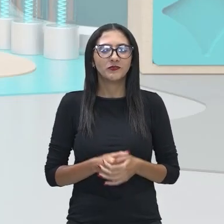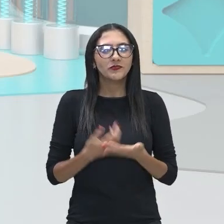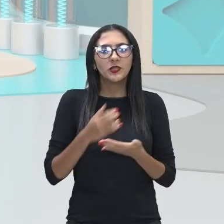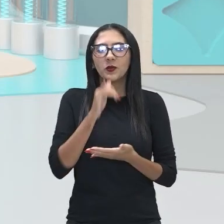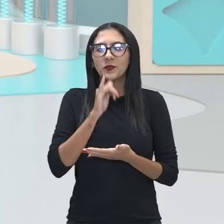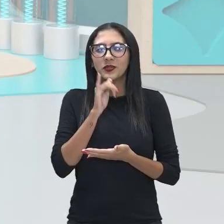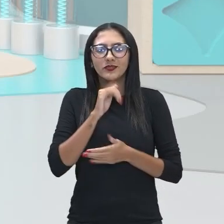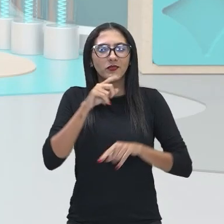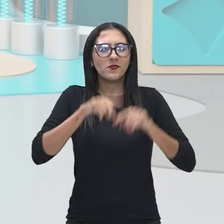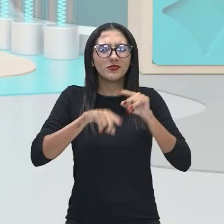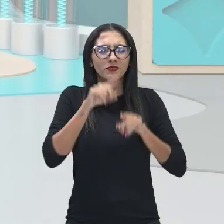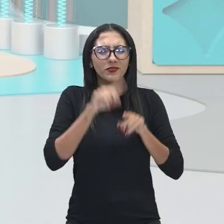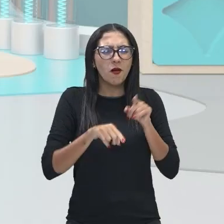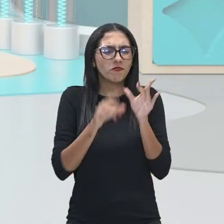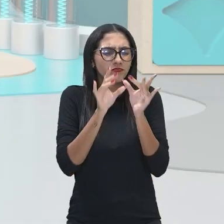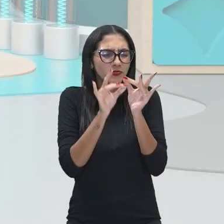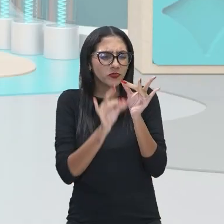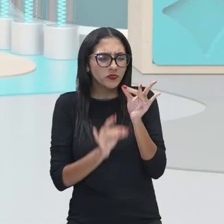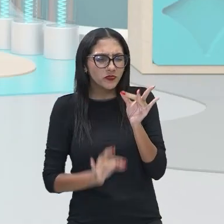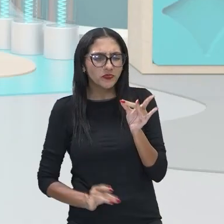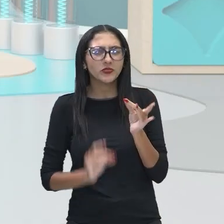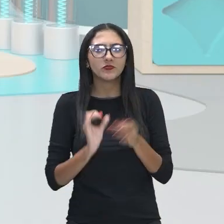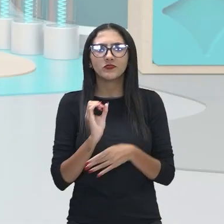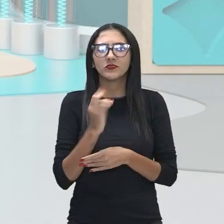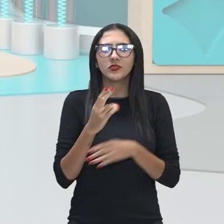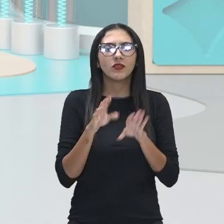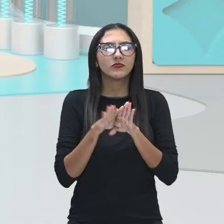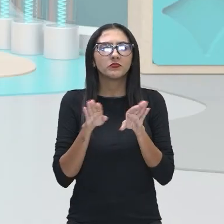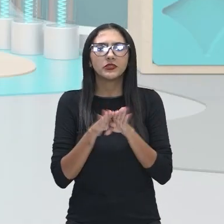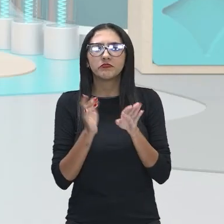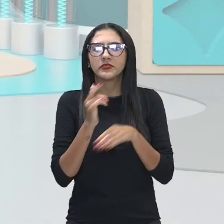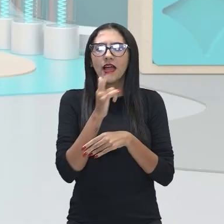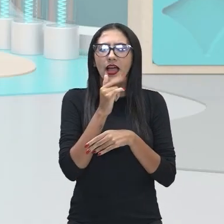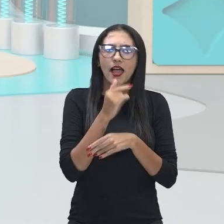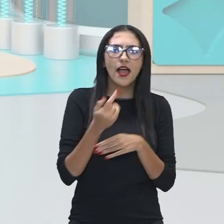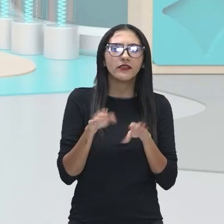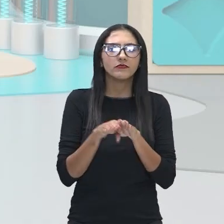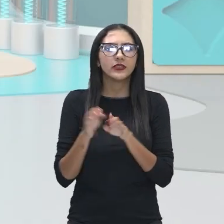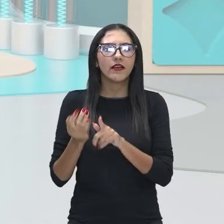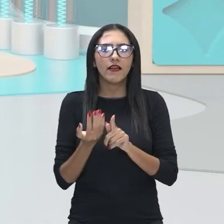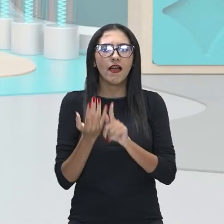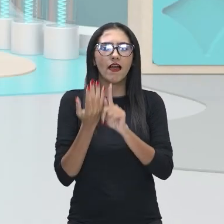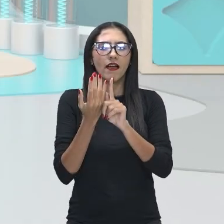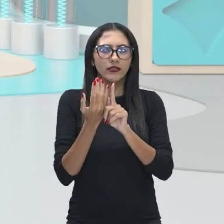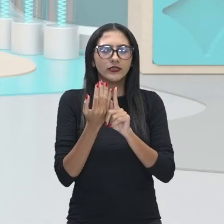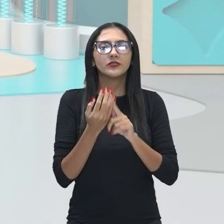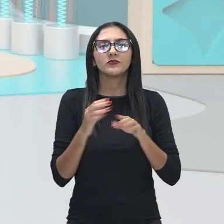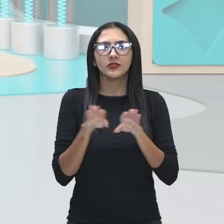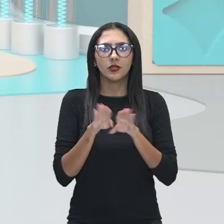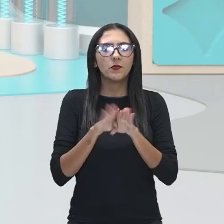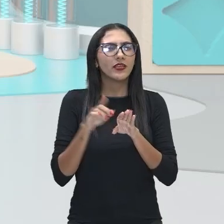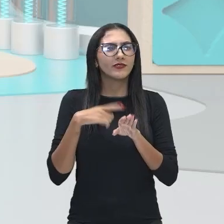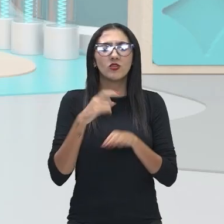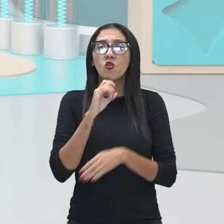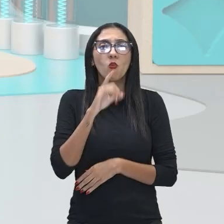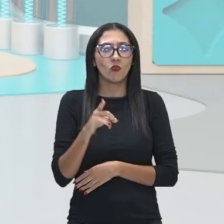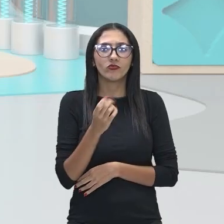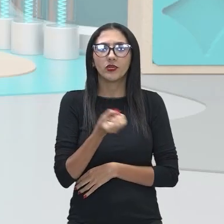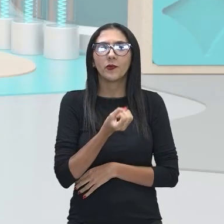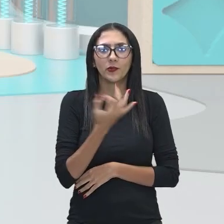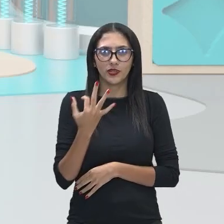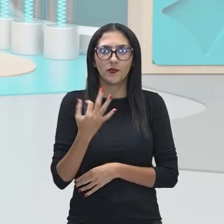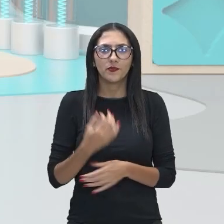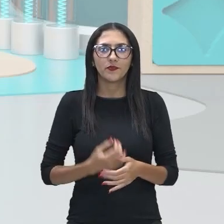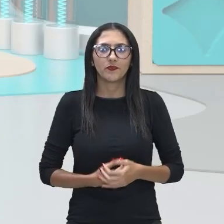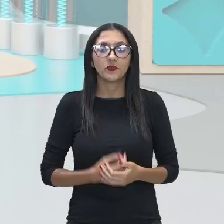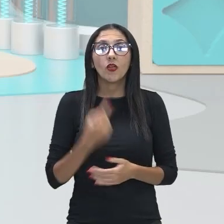sem definição de forma, líquidos e gases, são classificados como não contáveis. Vira o exemplo da